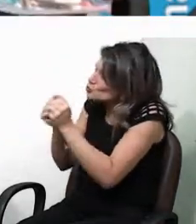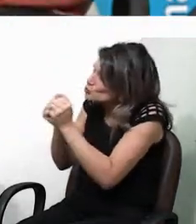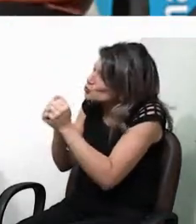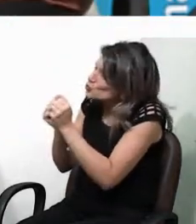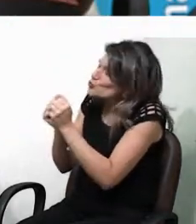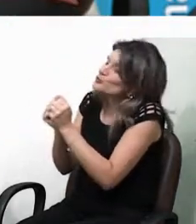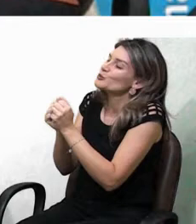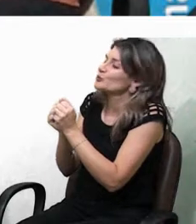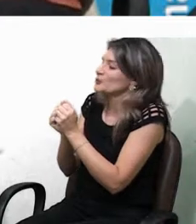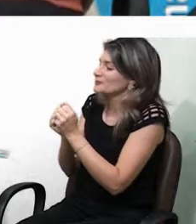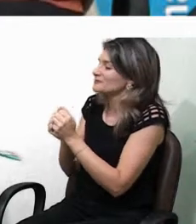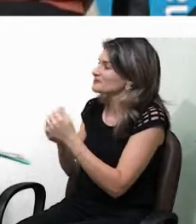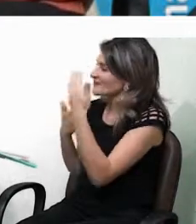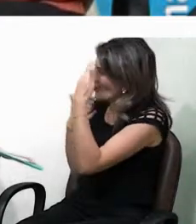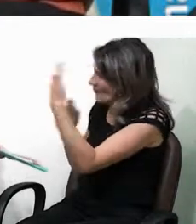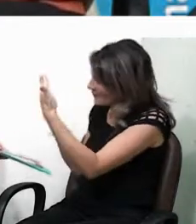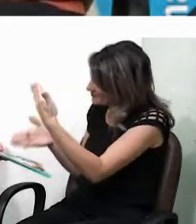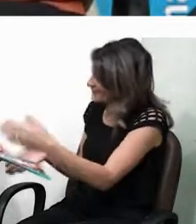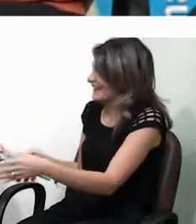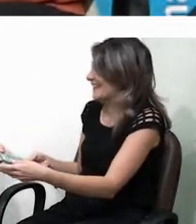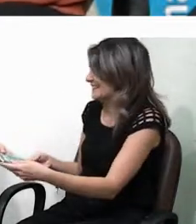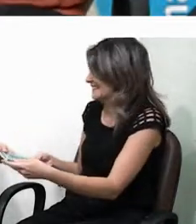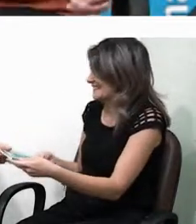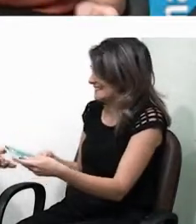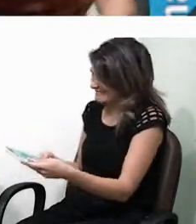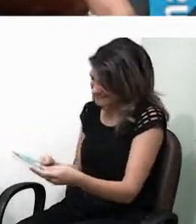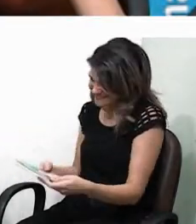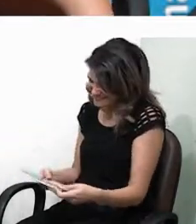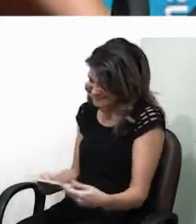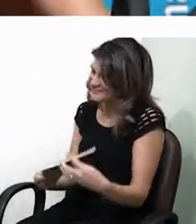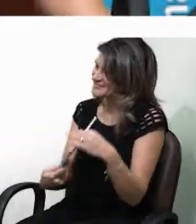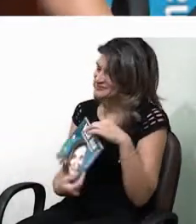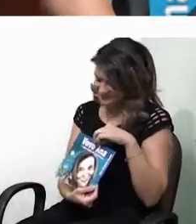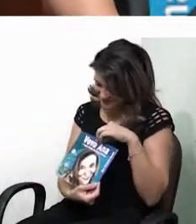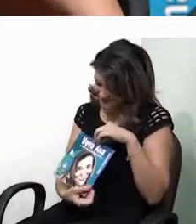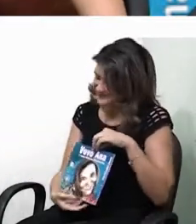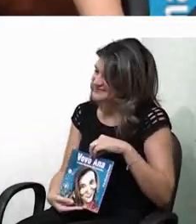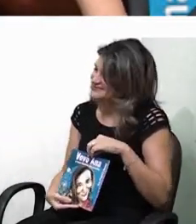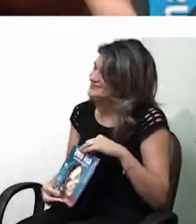do programa. Luciara, por favor, receba com muito carinho.